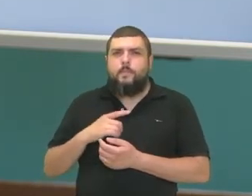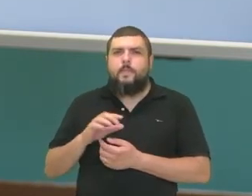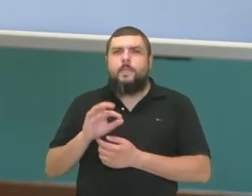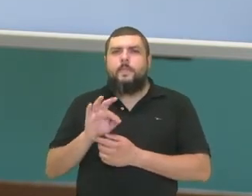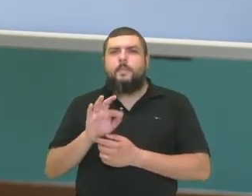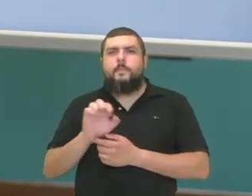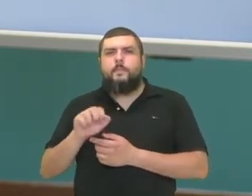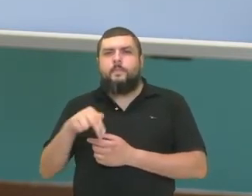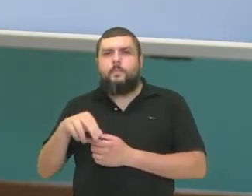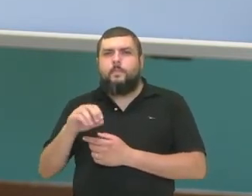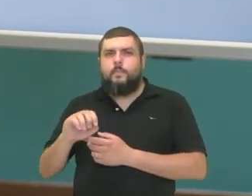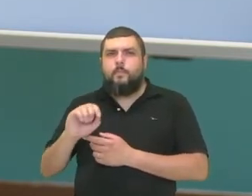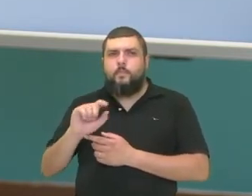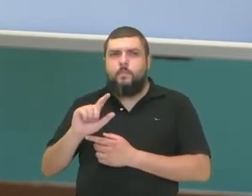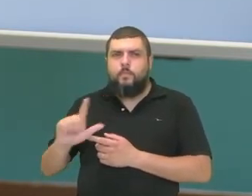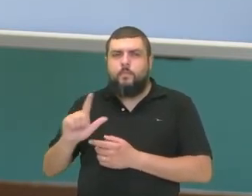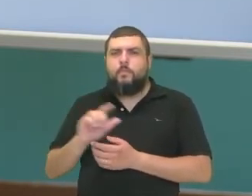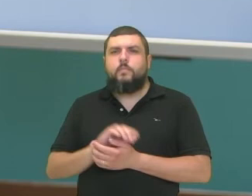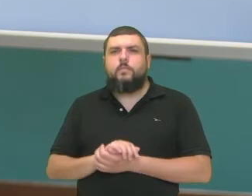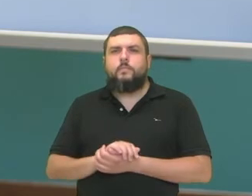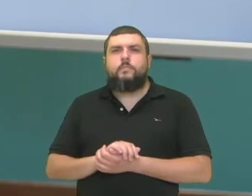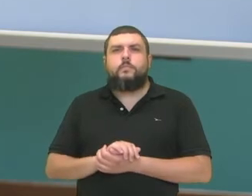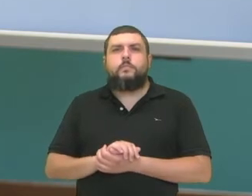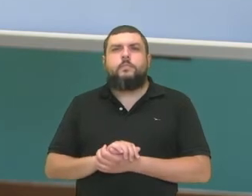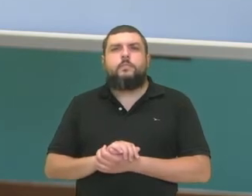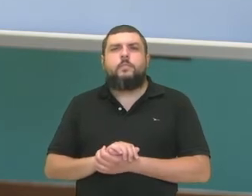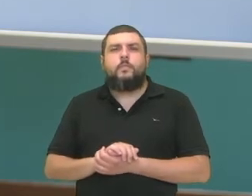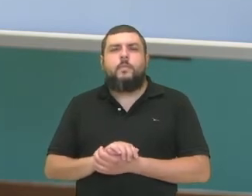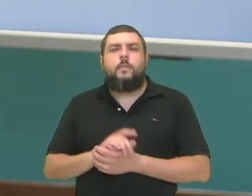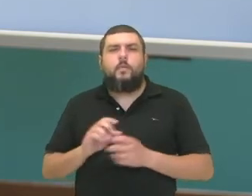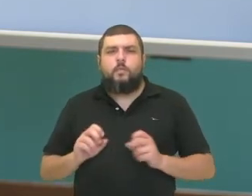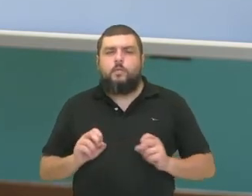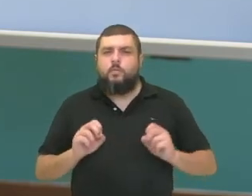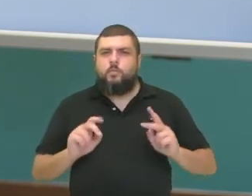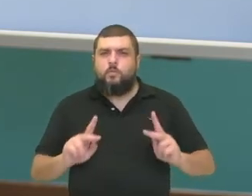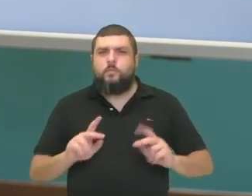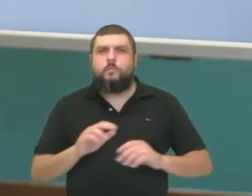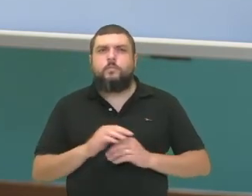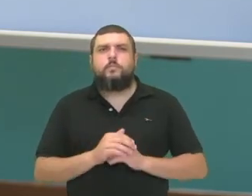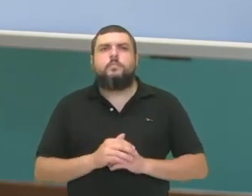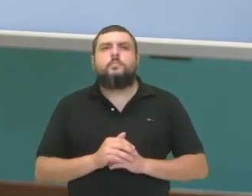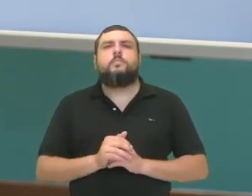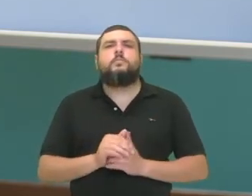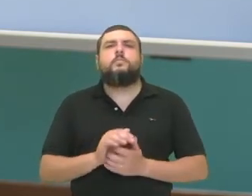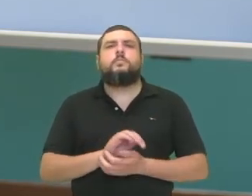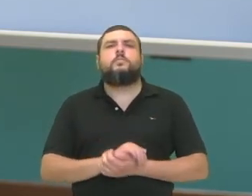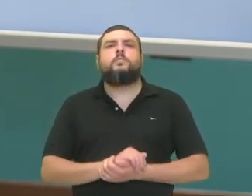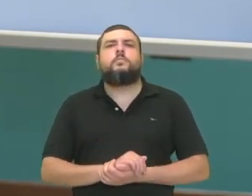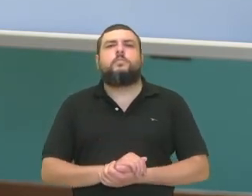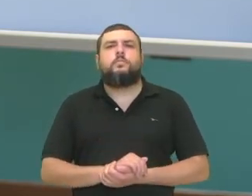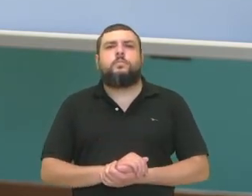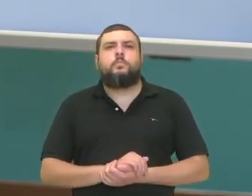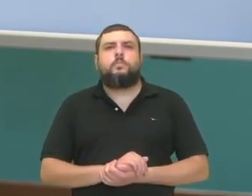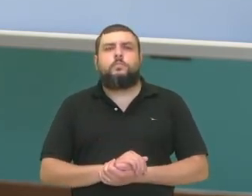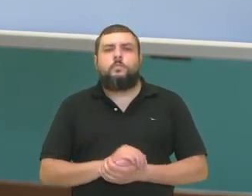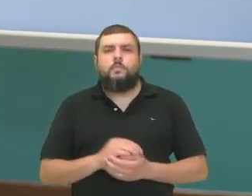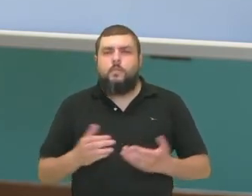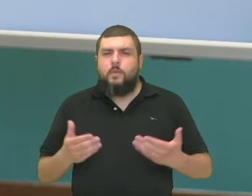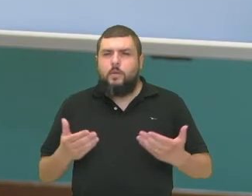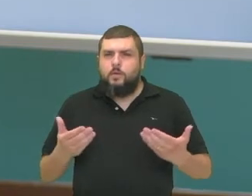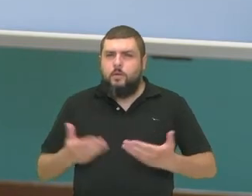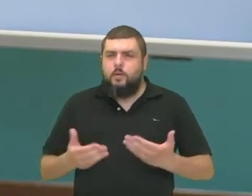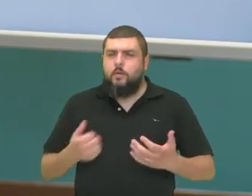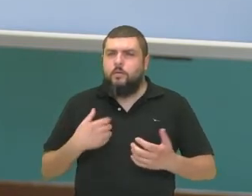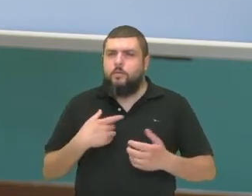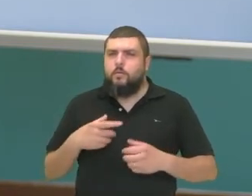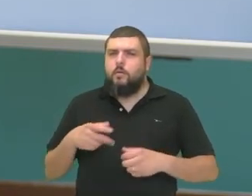aqui temos o ortometilfenol. Muito bem. Professor, agora, professor, eu